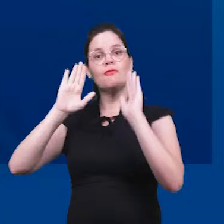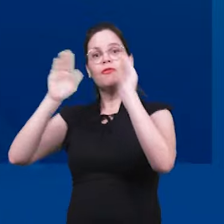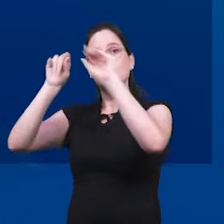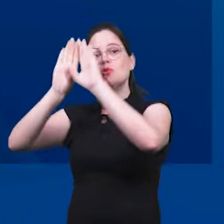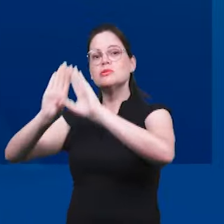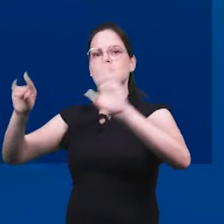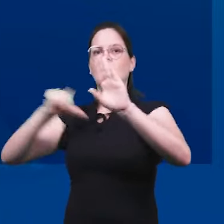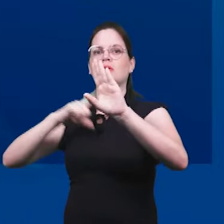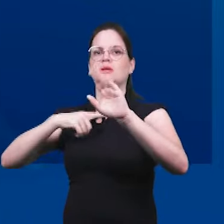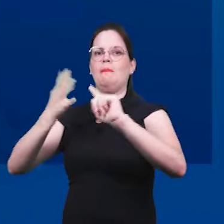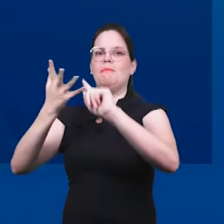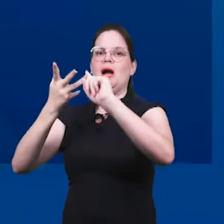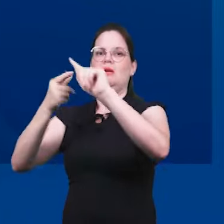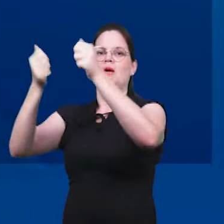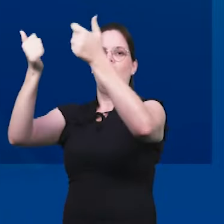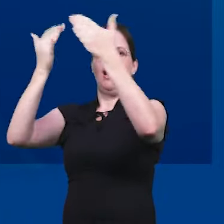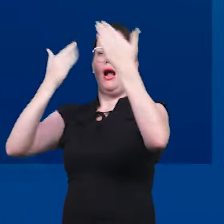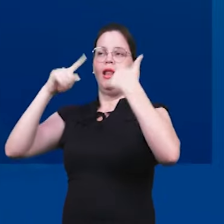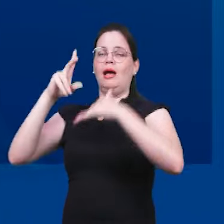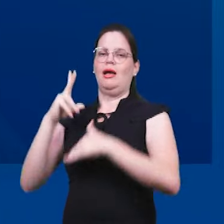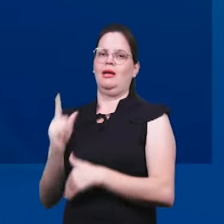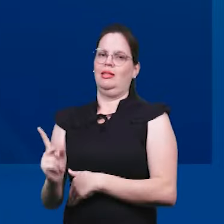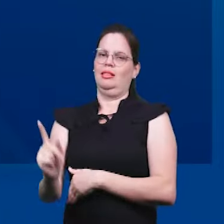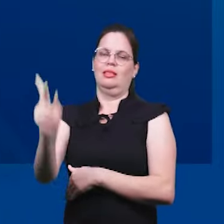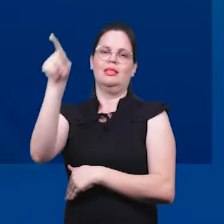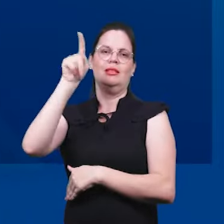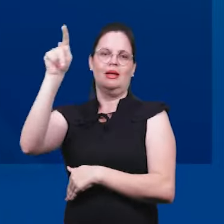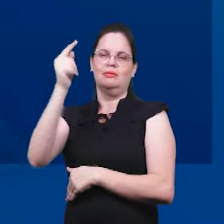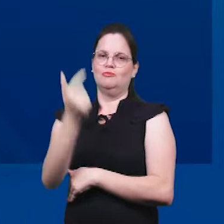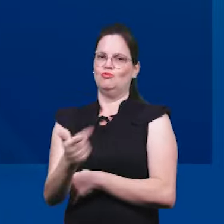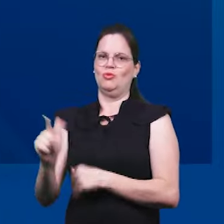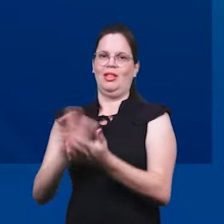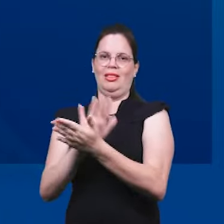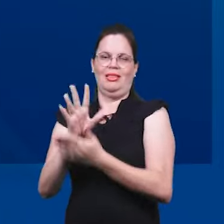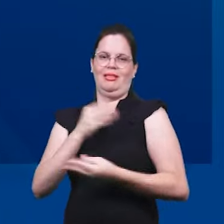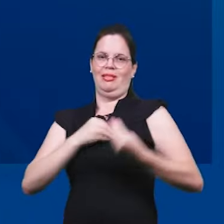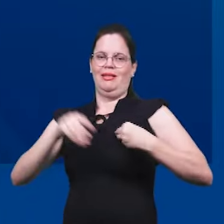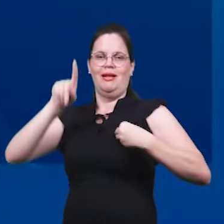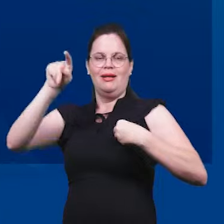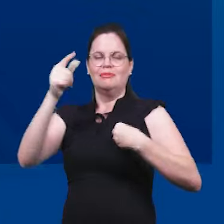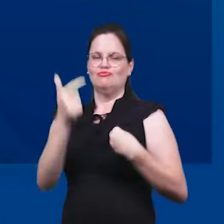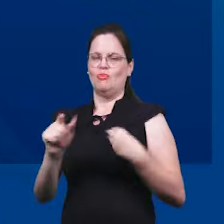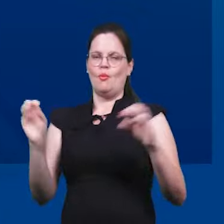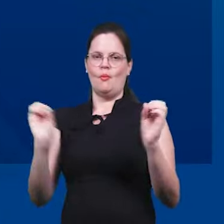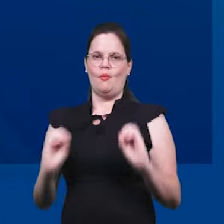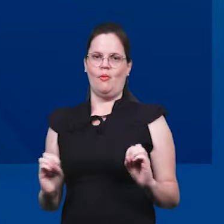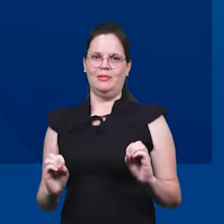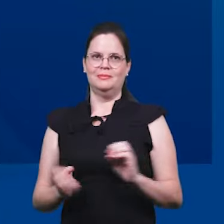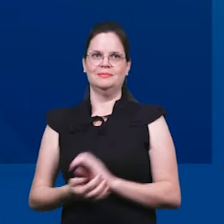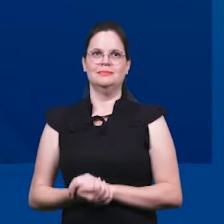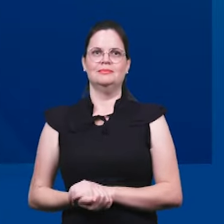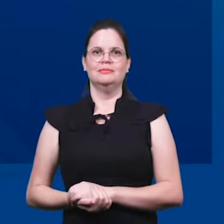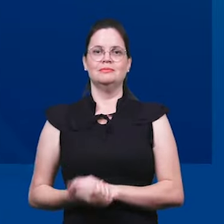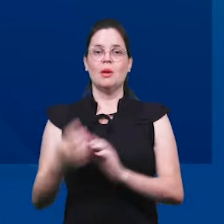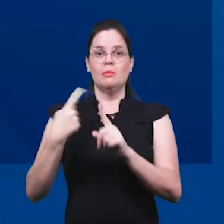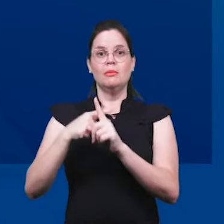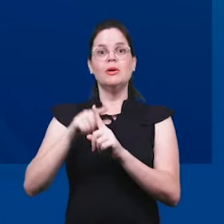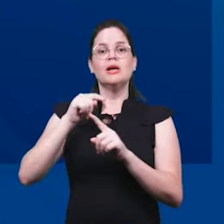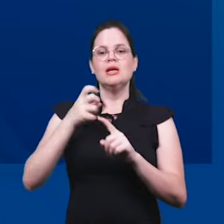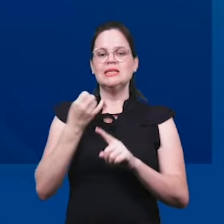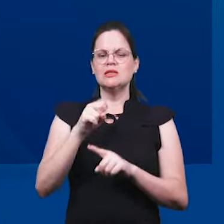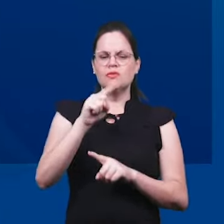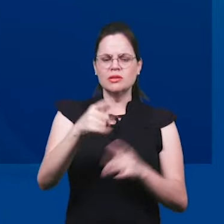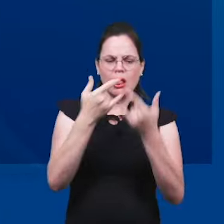no céu, onde nem a traça nem a ferrugem consomem, e onde os ladrões não minam nem roubam. Porque